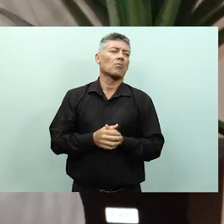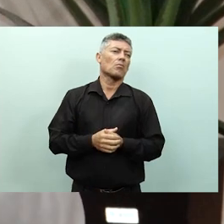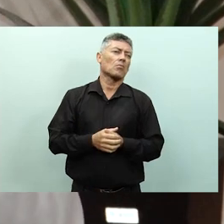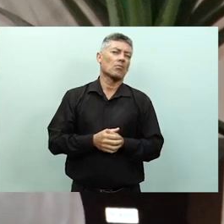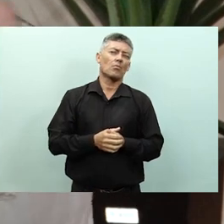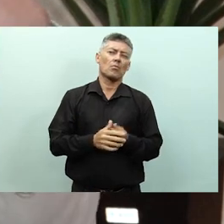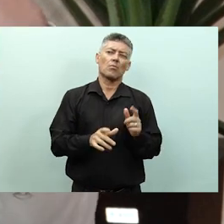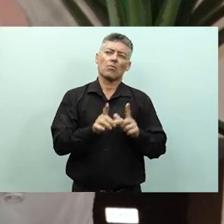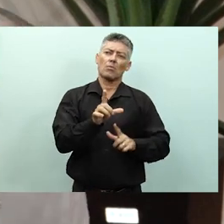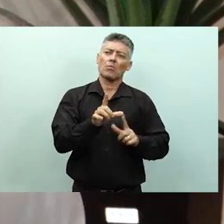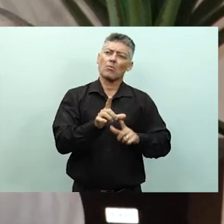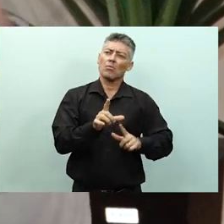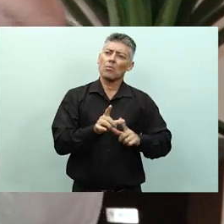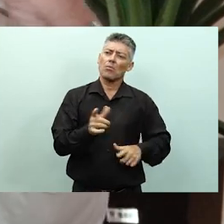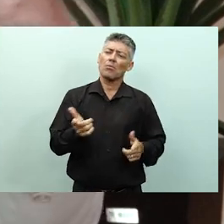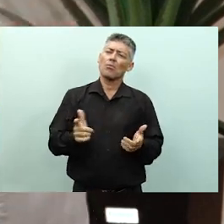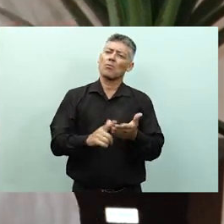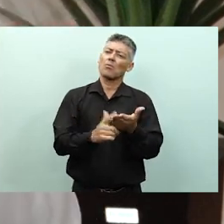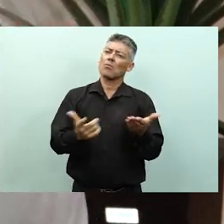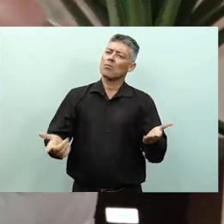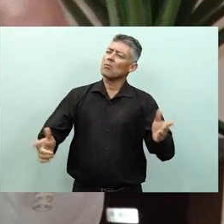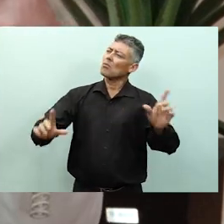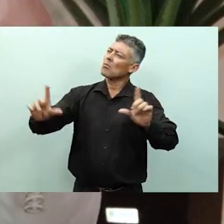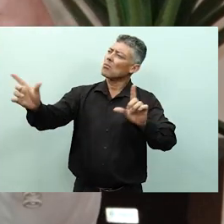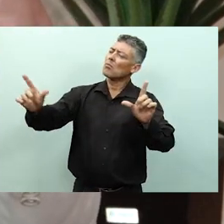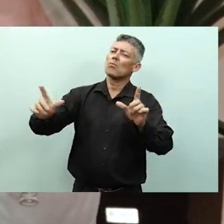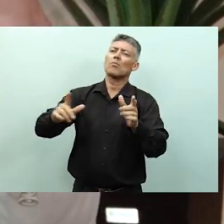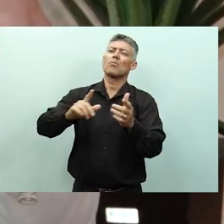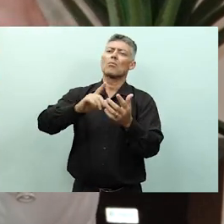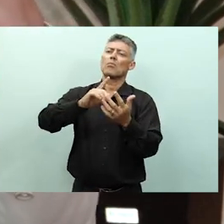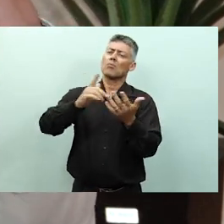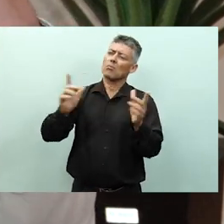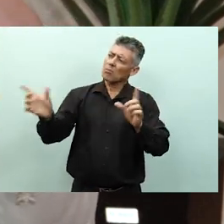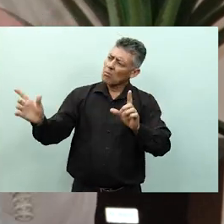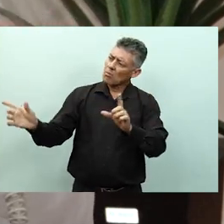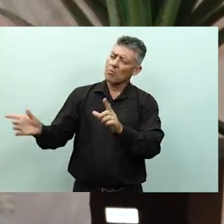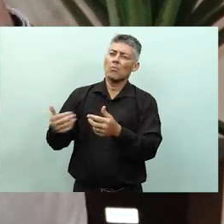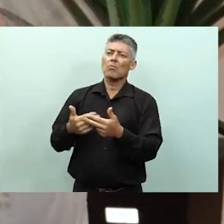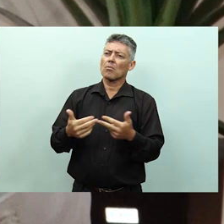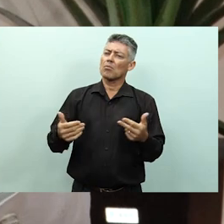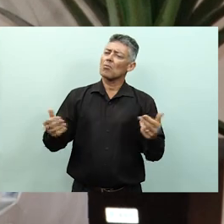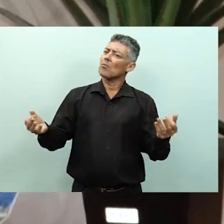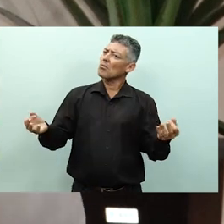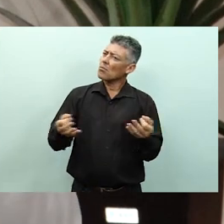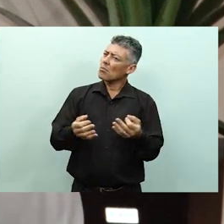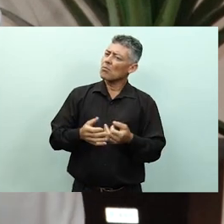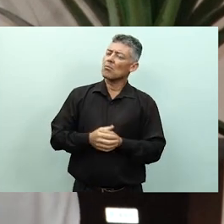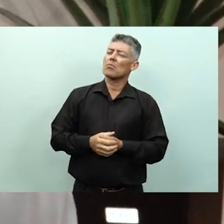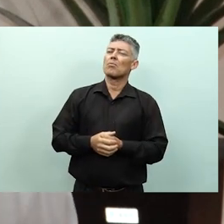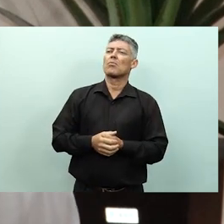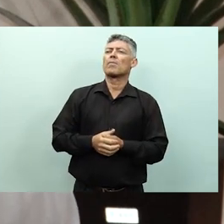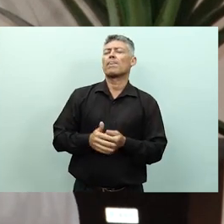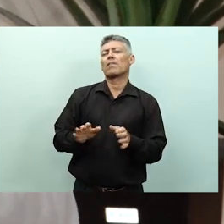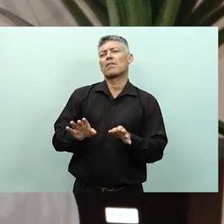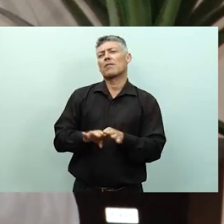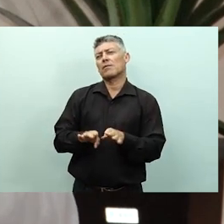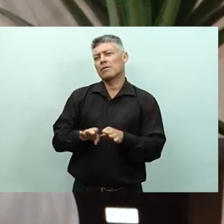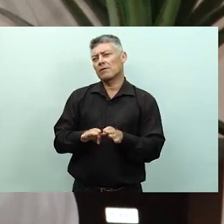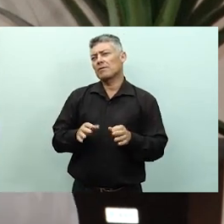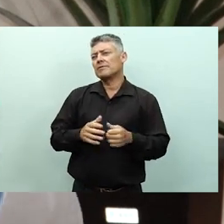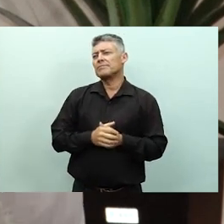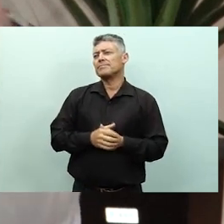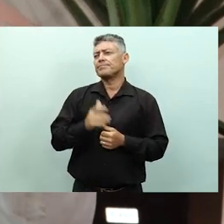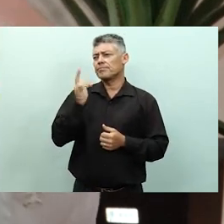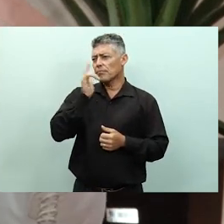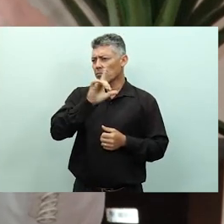A letra, as imagens, a edição, era uma coisa perfeita e que